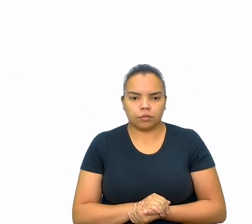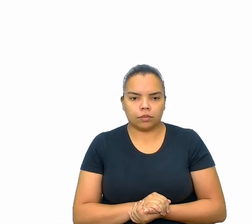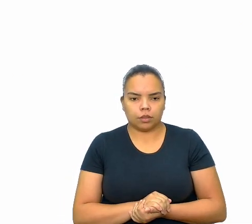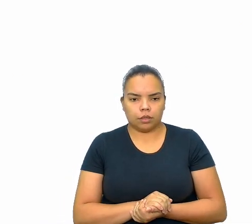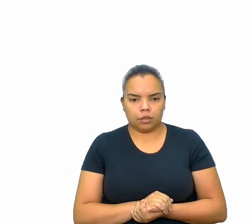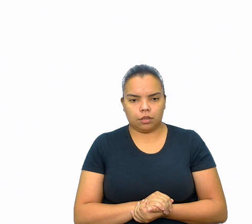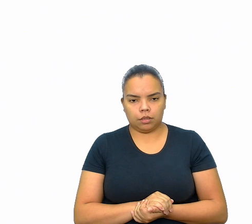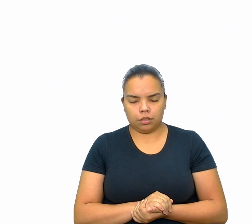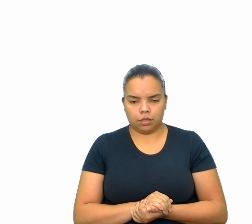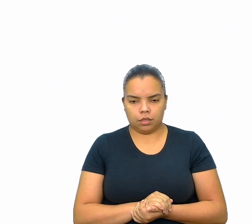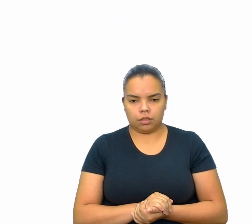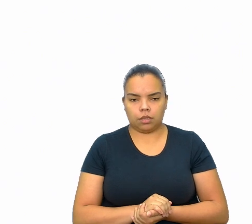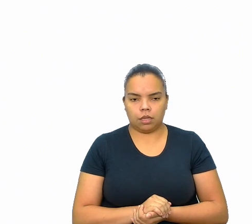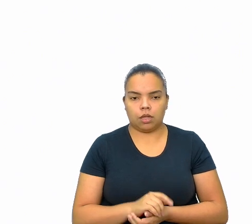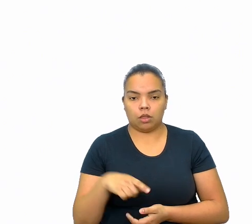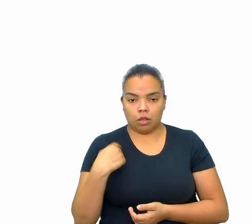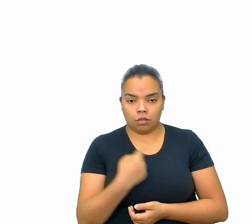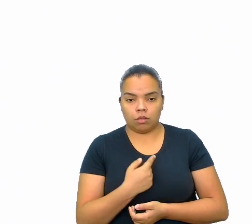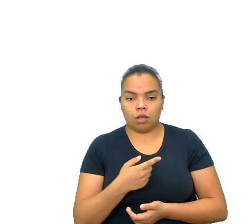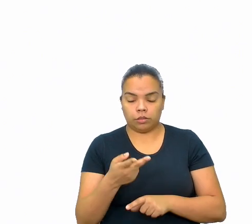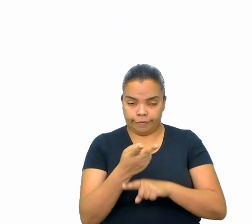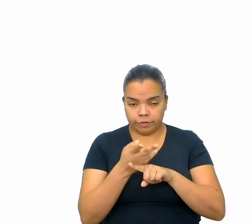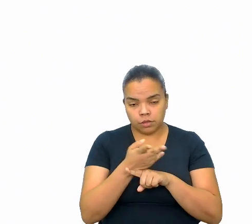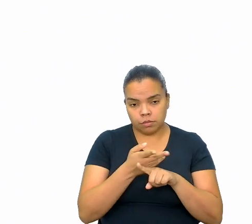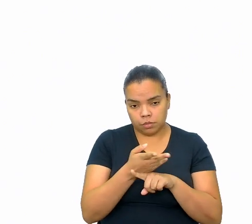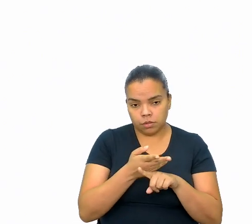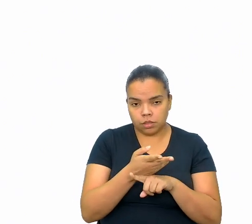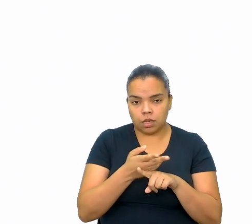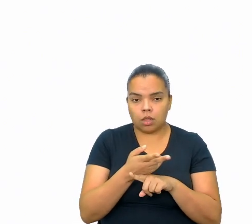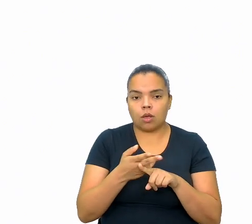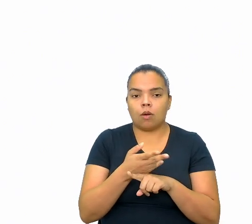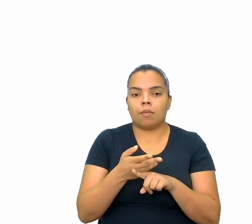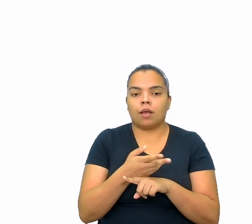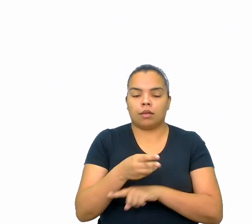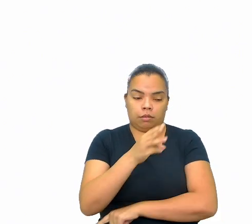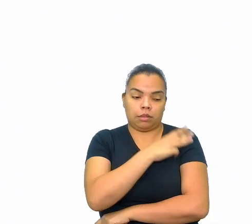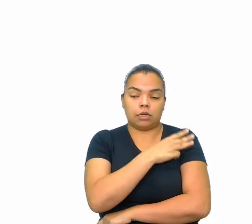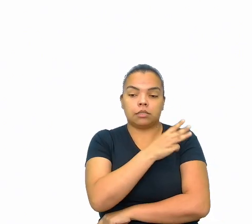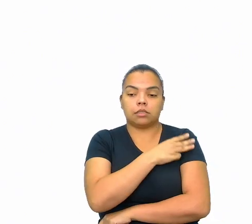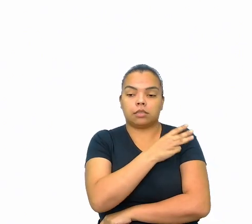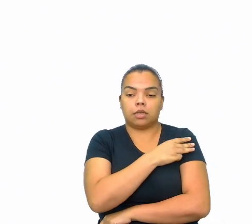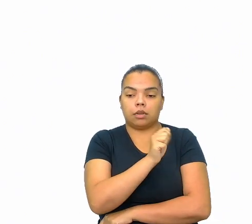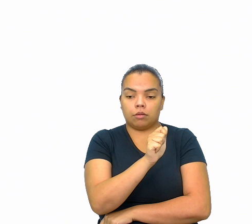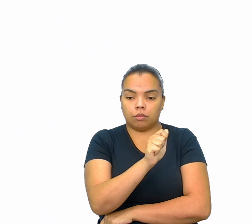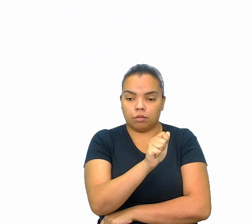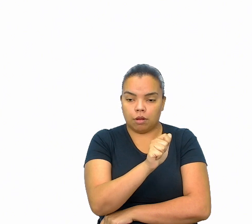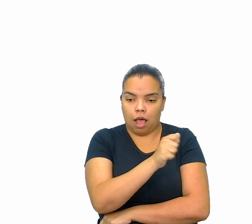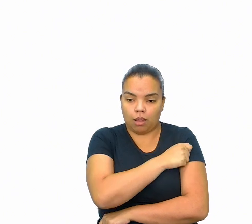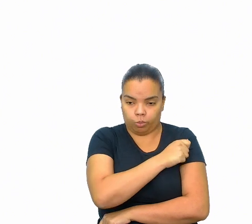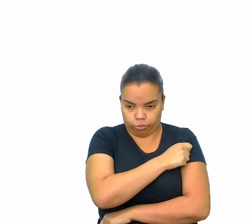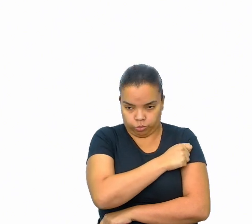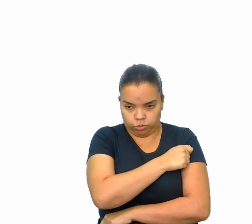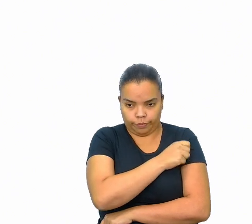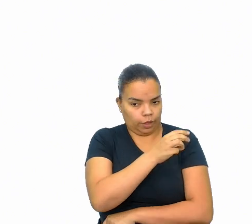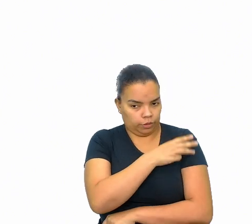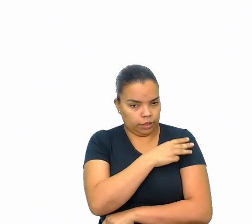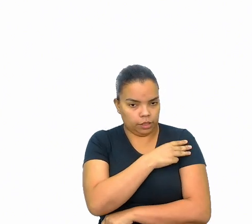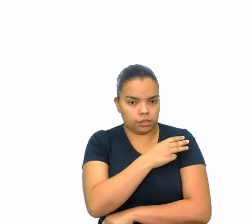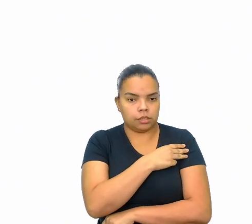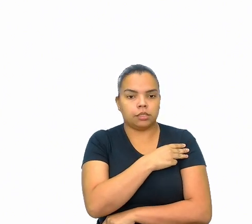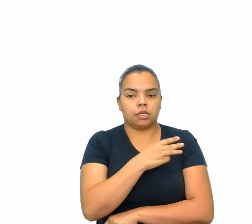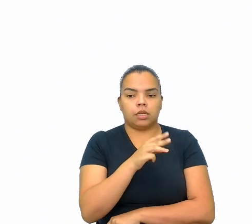gente realizou uma sondagem com uma criança de 3º ano com uma lista de números. E a